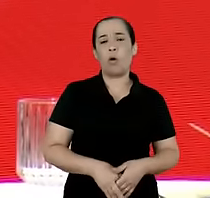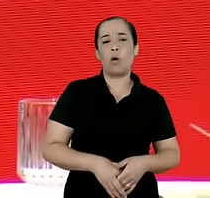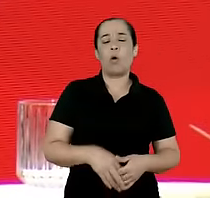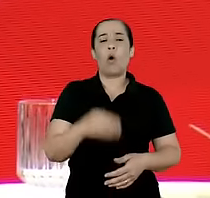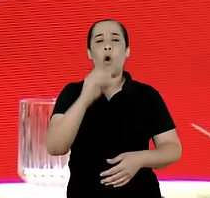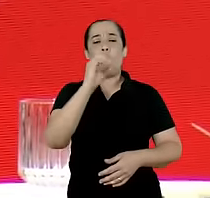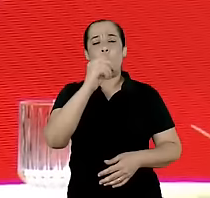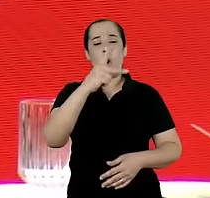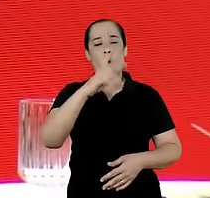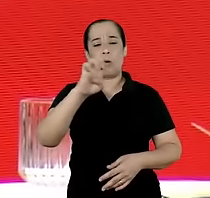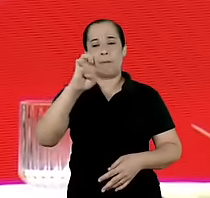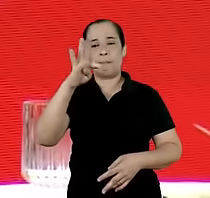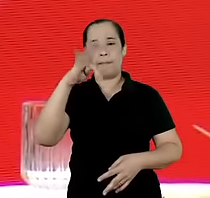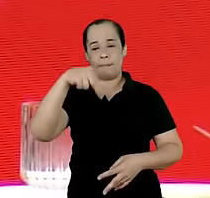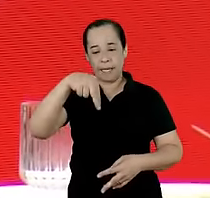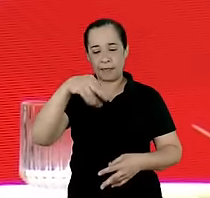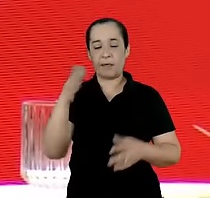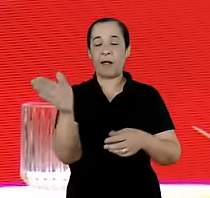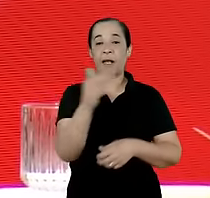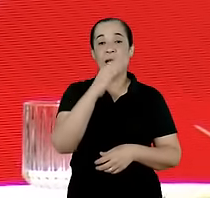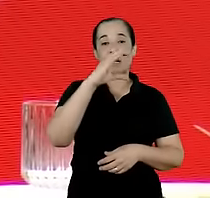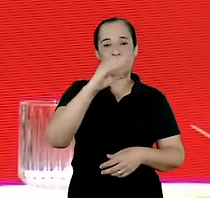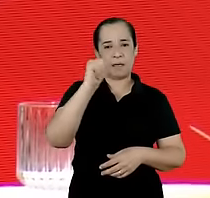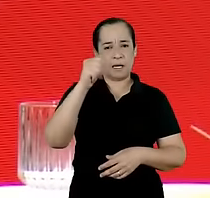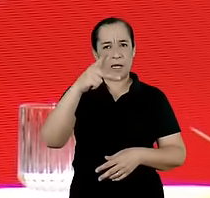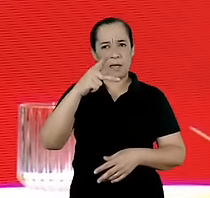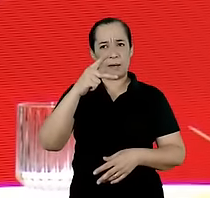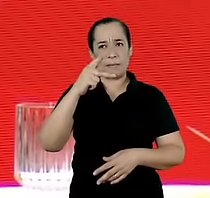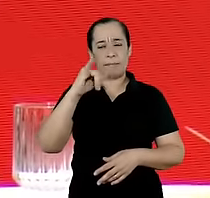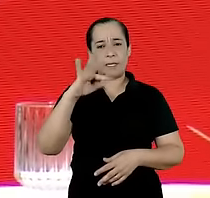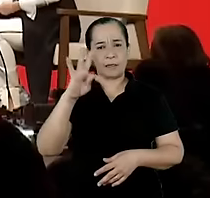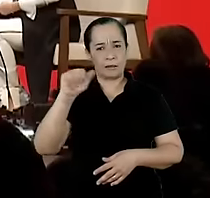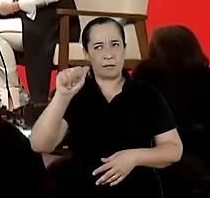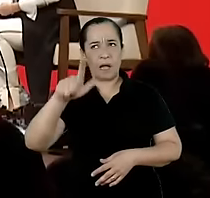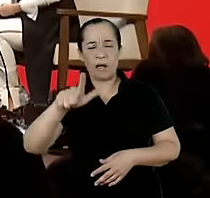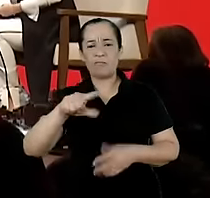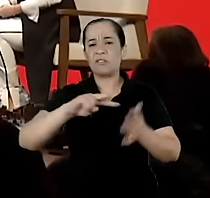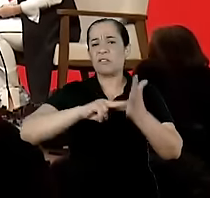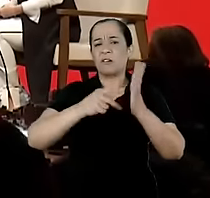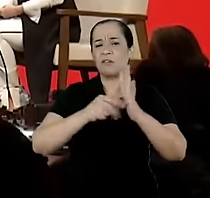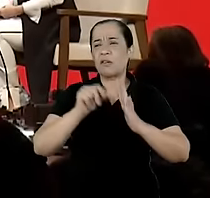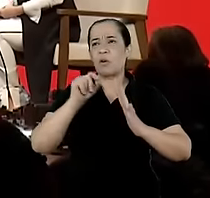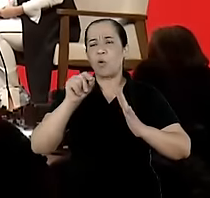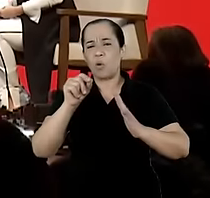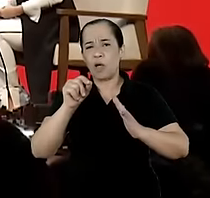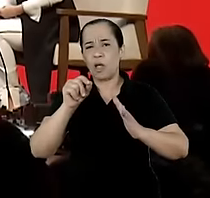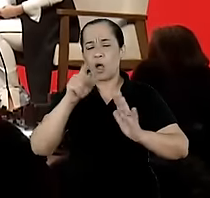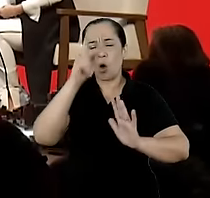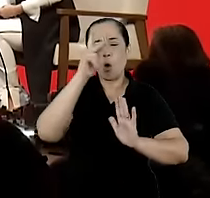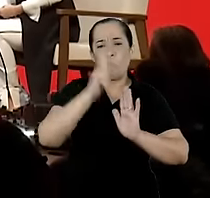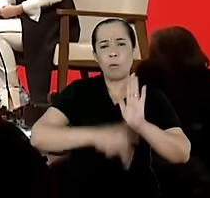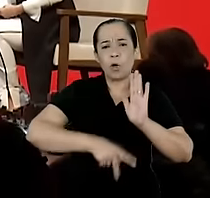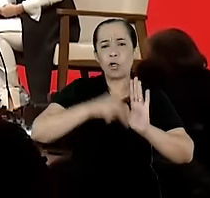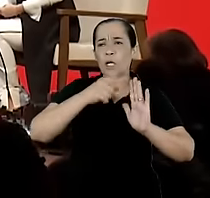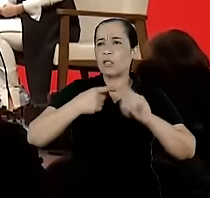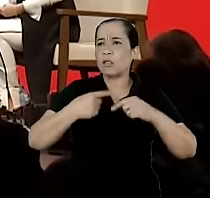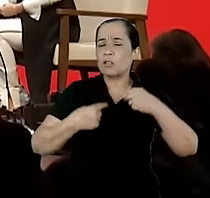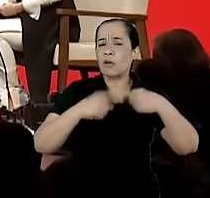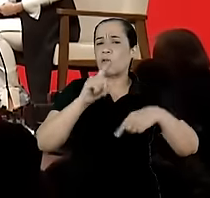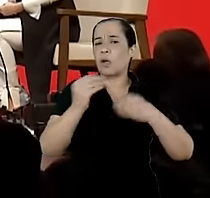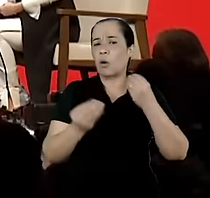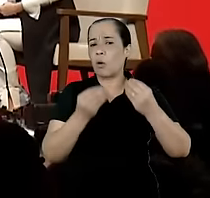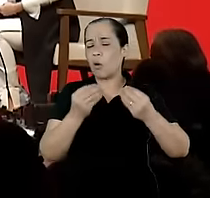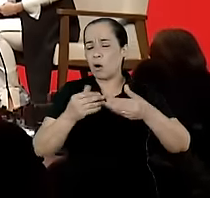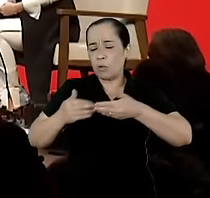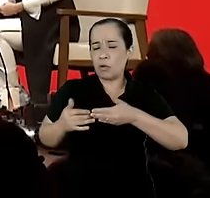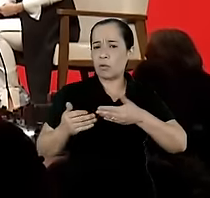aqui eh do que se trata como tem sido evoluído esse esse projeto e quais são os próximos passos acho que